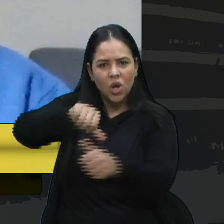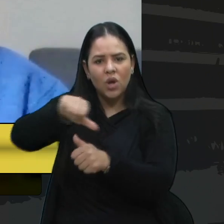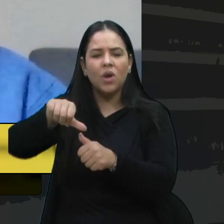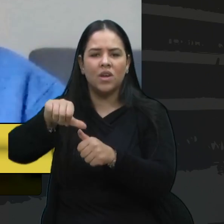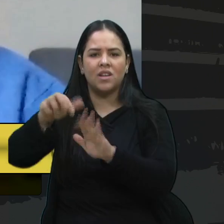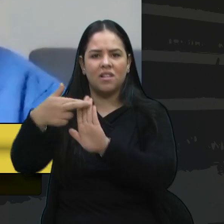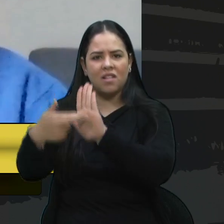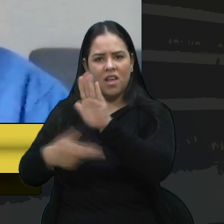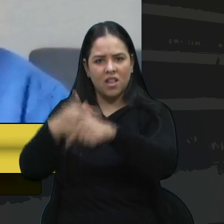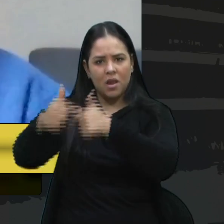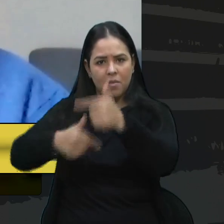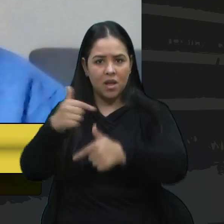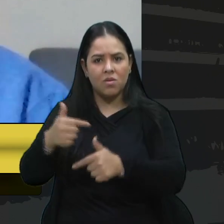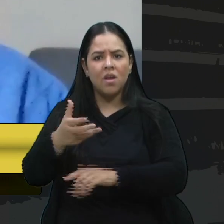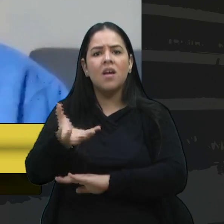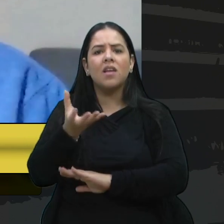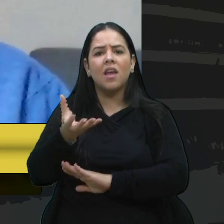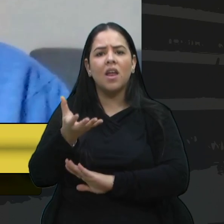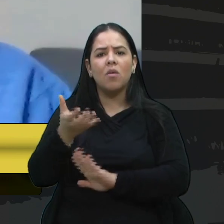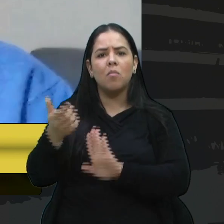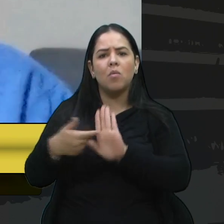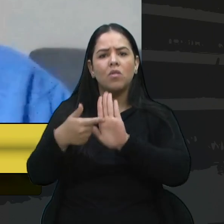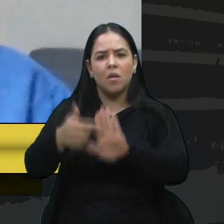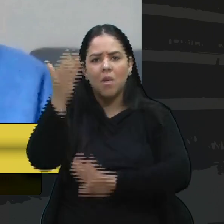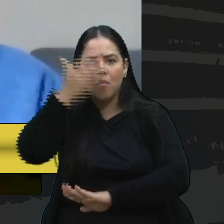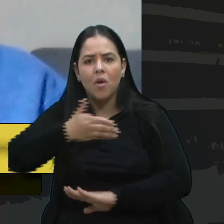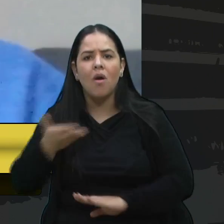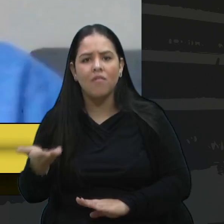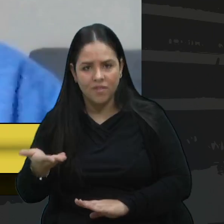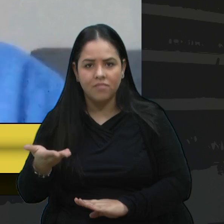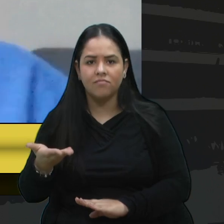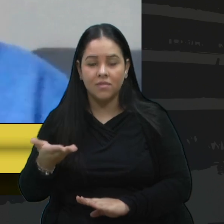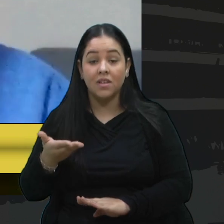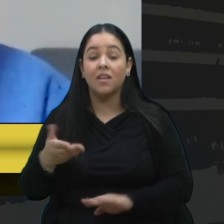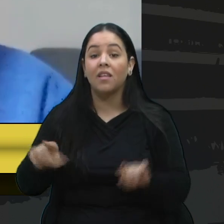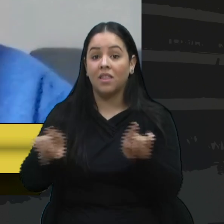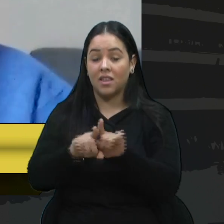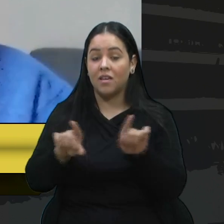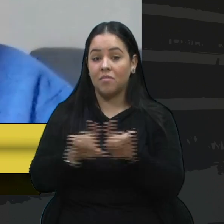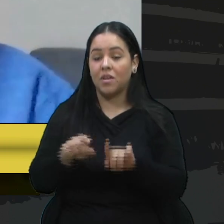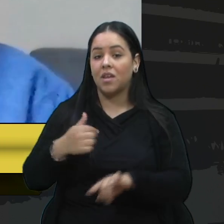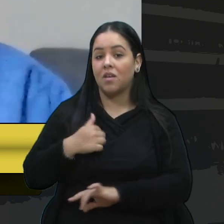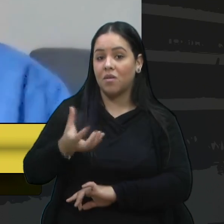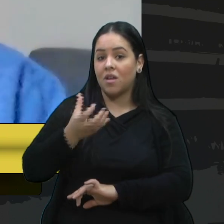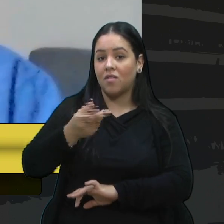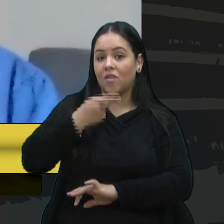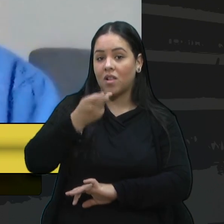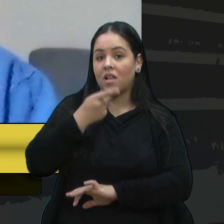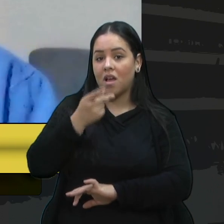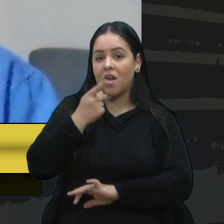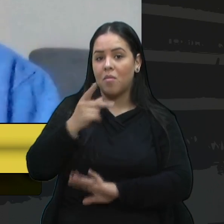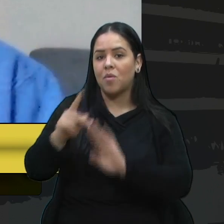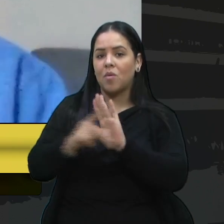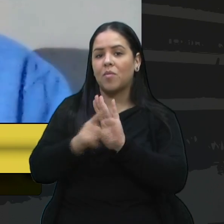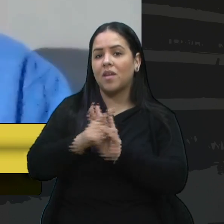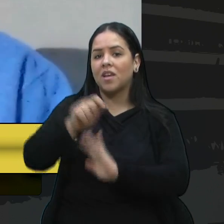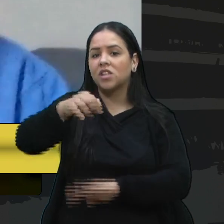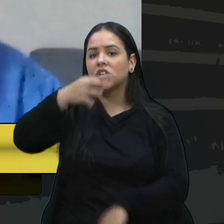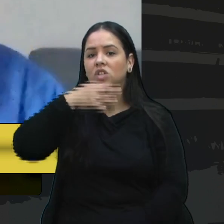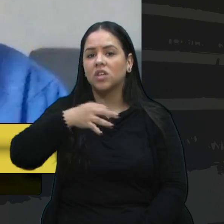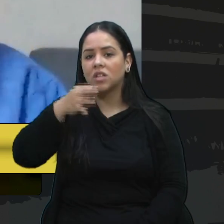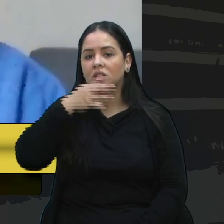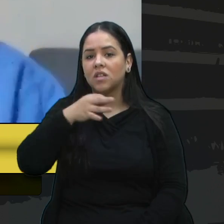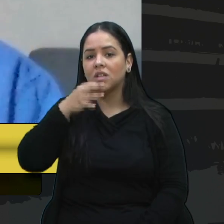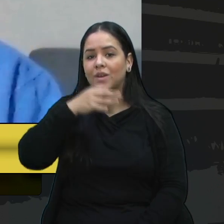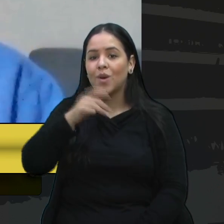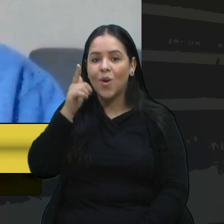uma prova concreta de que isso aconteceu. E dentro disso, eu quero trazer uma coisa especificamente aqui de Caxias do Sul, uma conquista